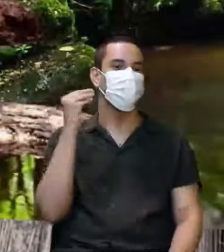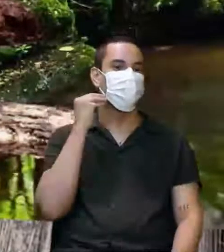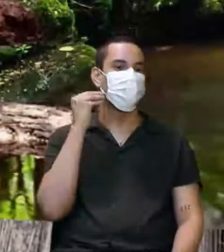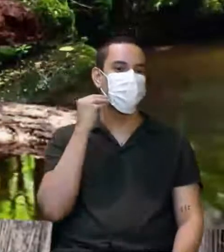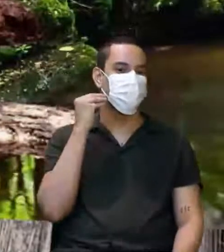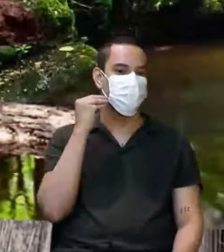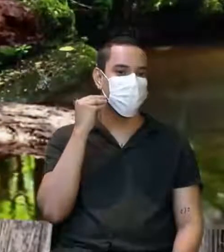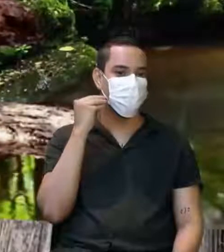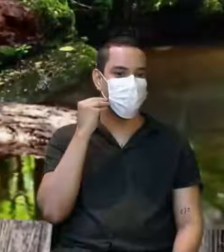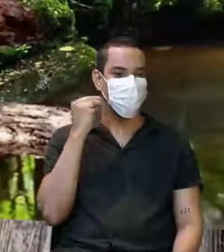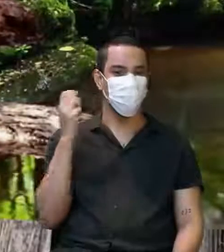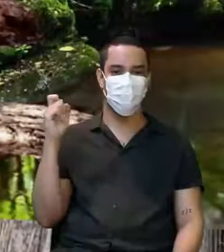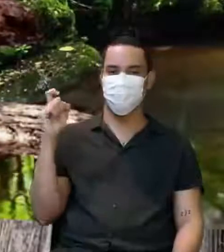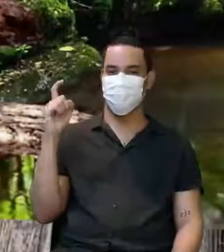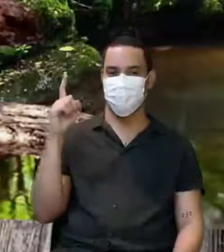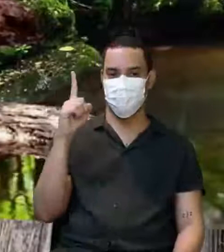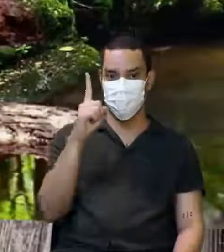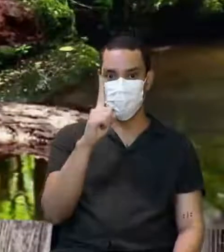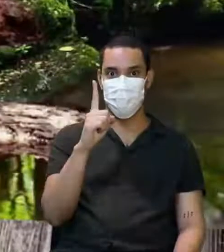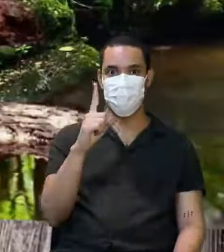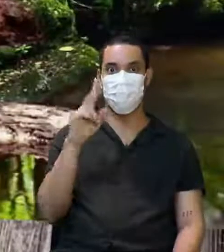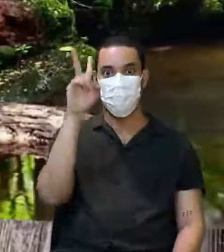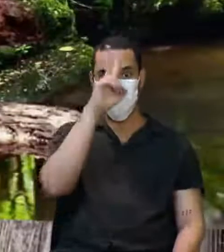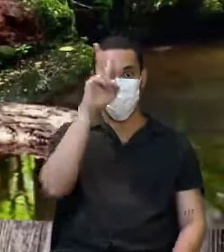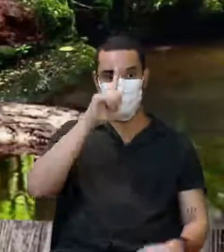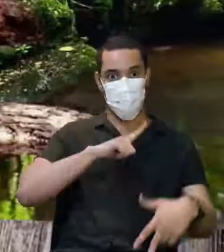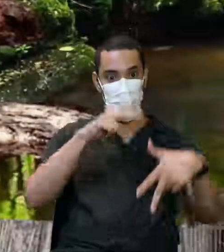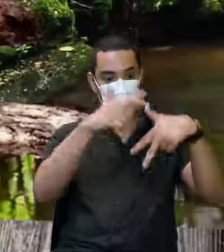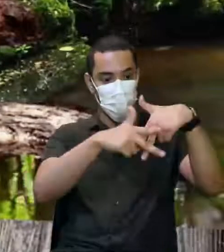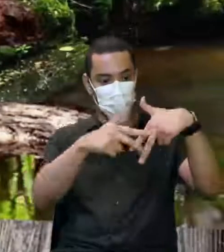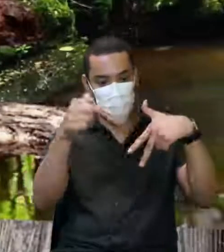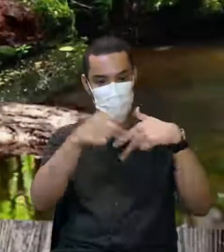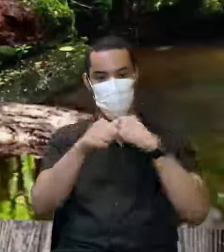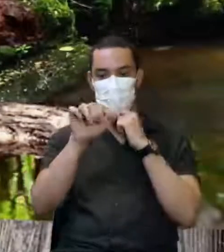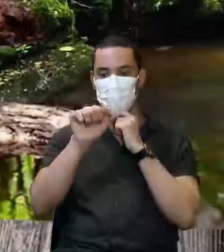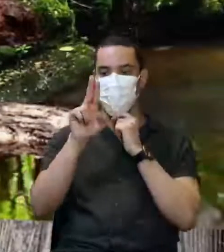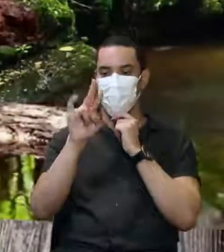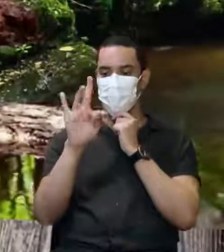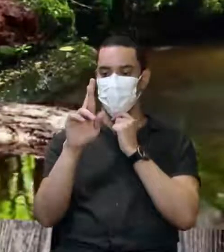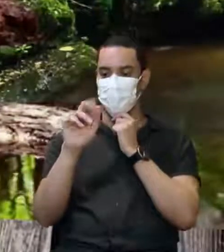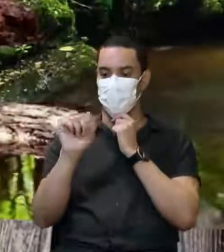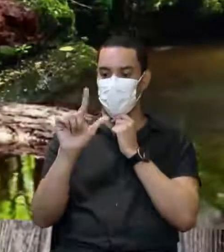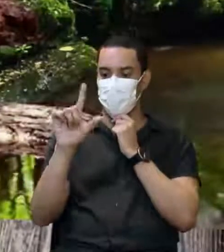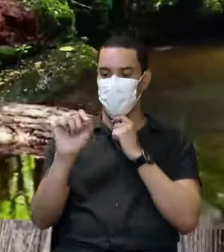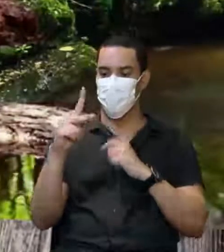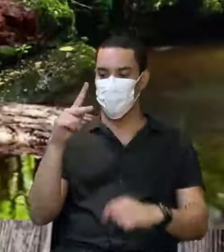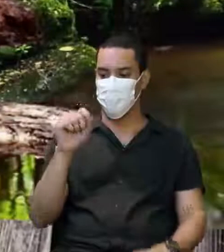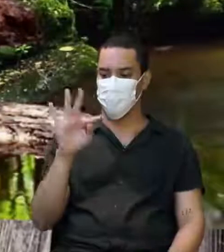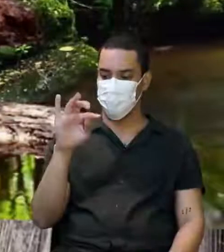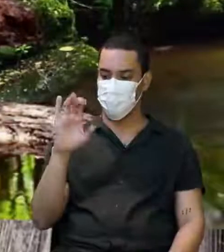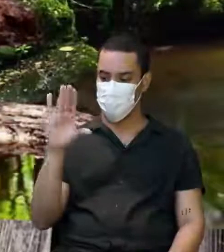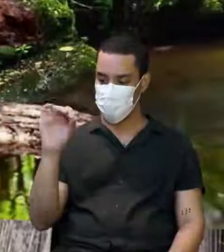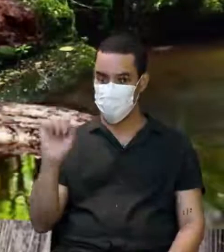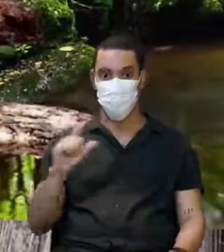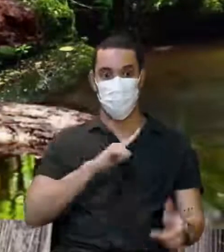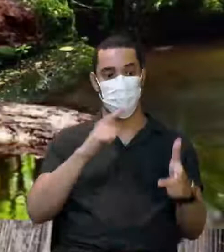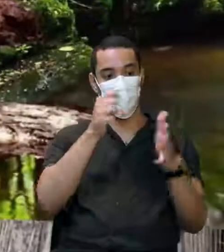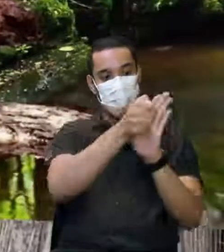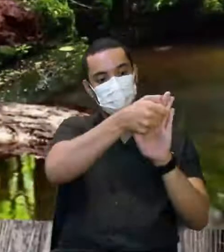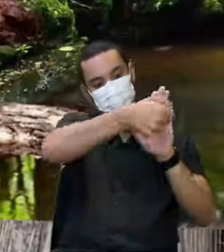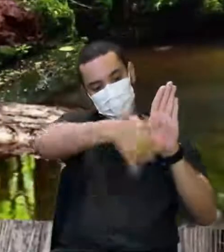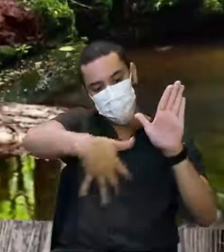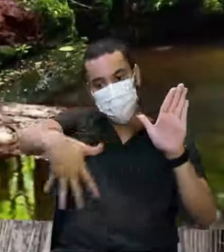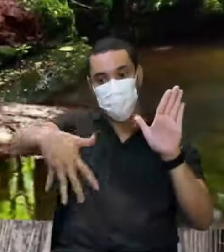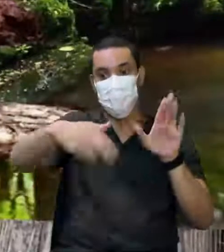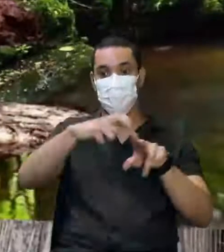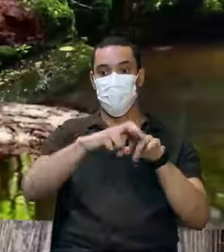que surgiram aí dos demais Australopithecus. A gente tem o gênero Australopithecus e aí a gente vai ver vários outros. Cada um